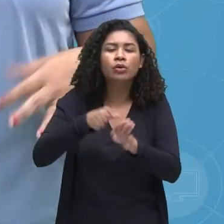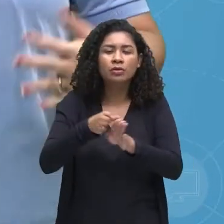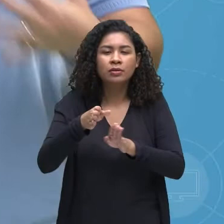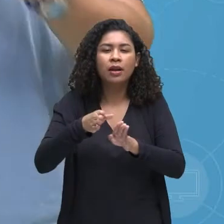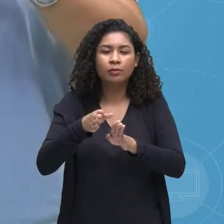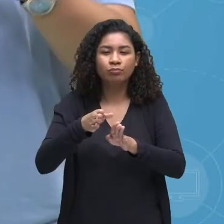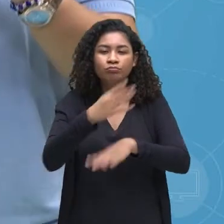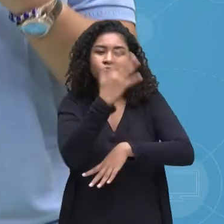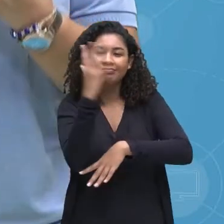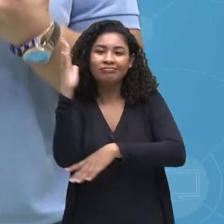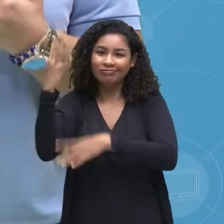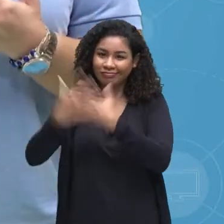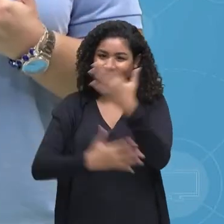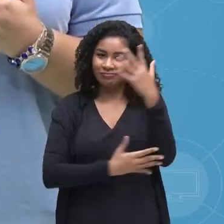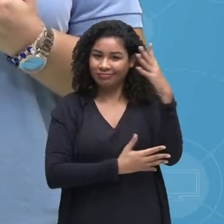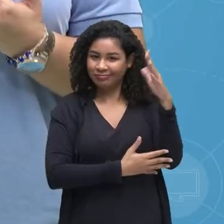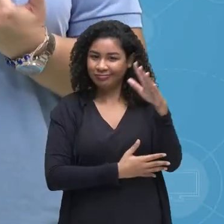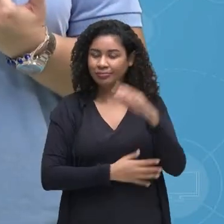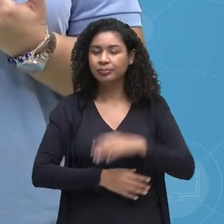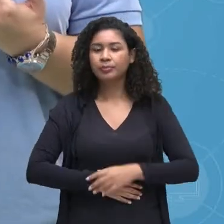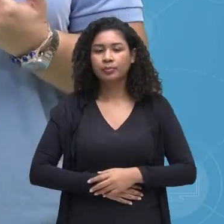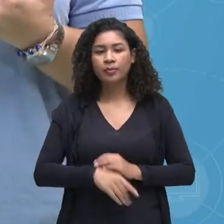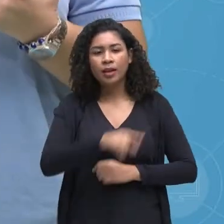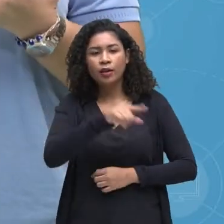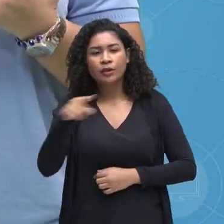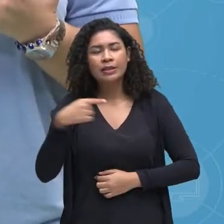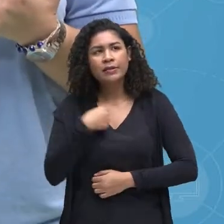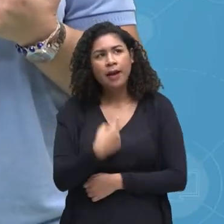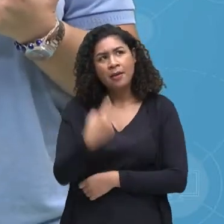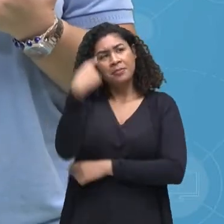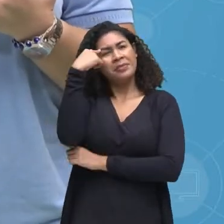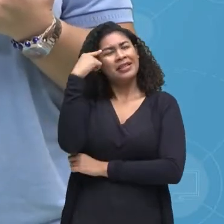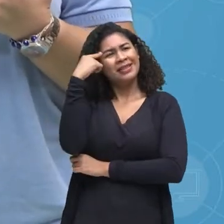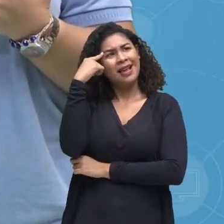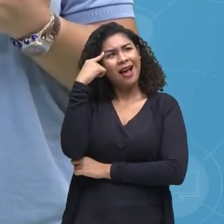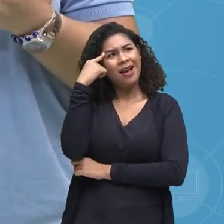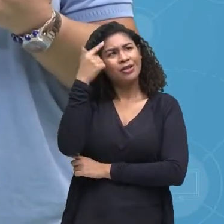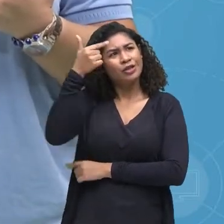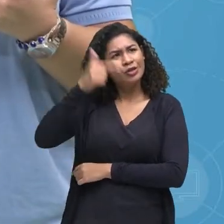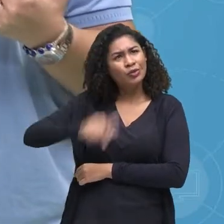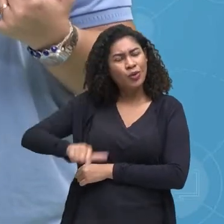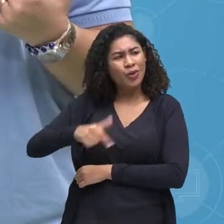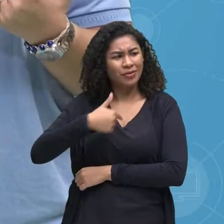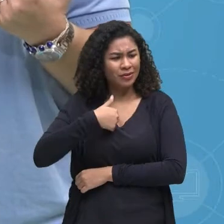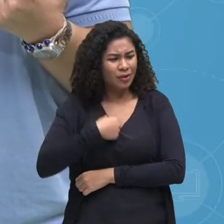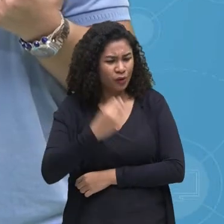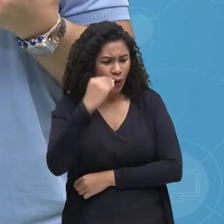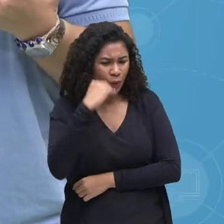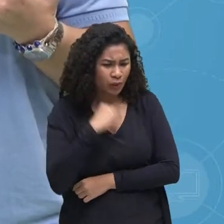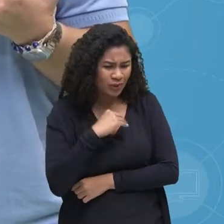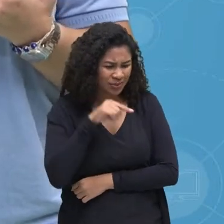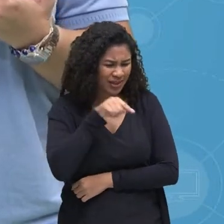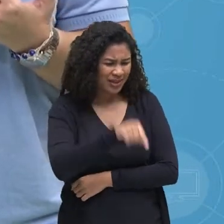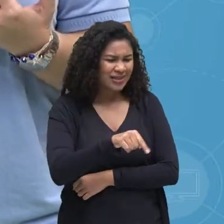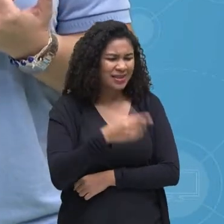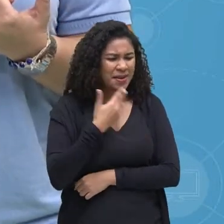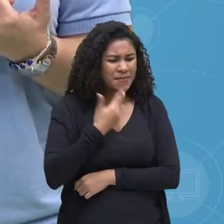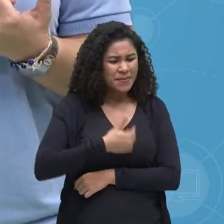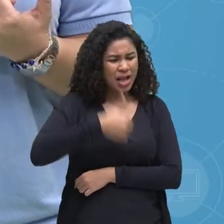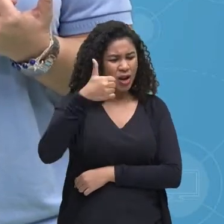ambiental. Repensar o que você consome, sempre repensar se é a melhor forma que você